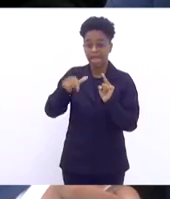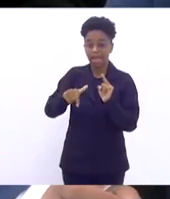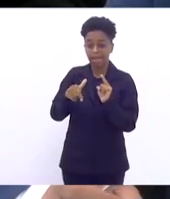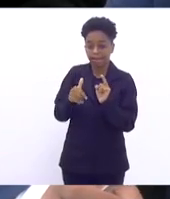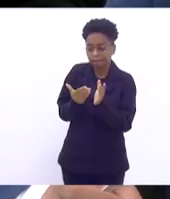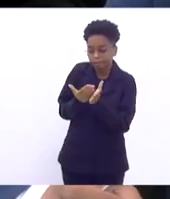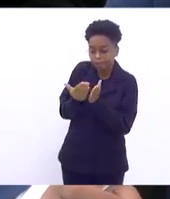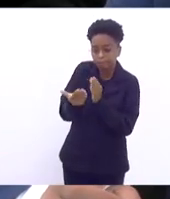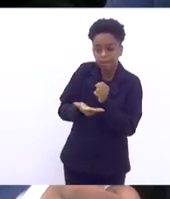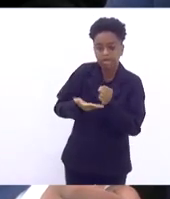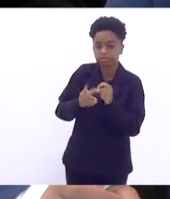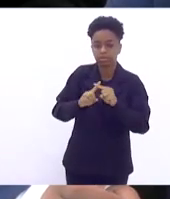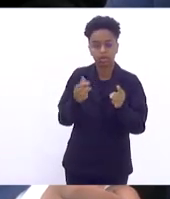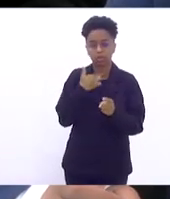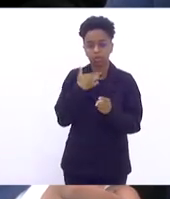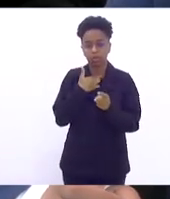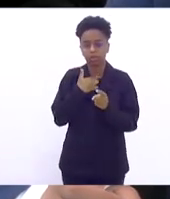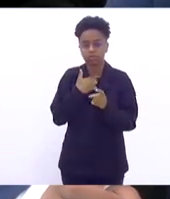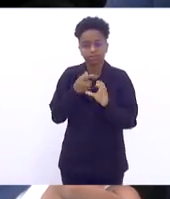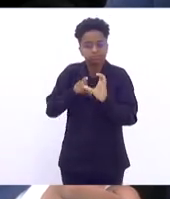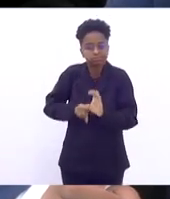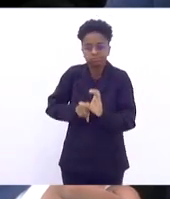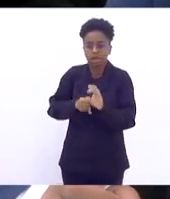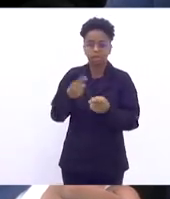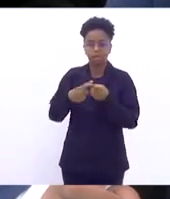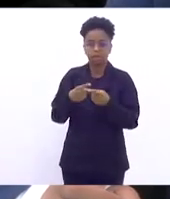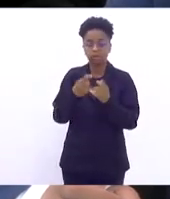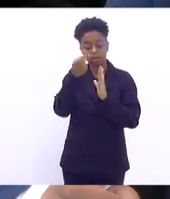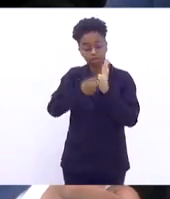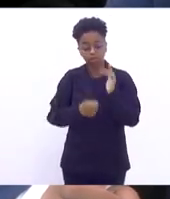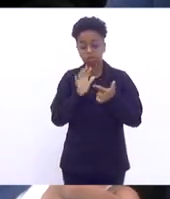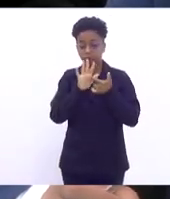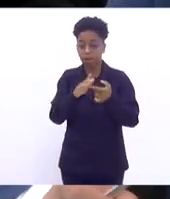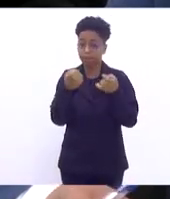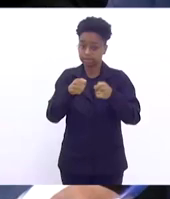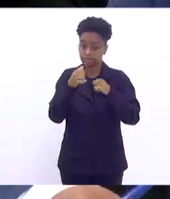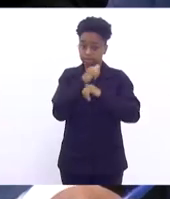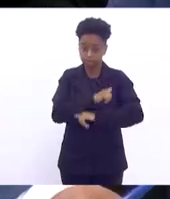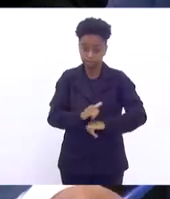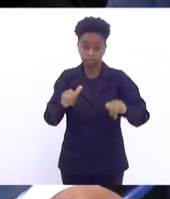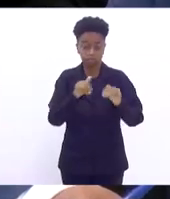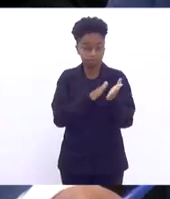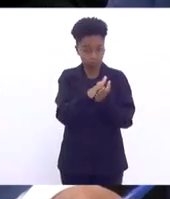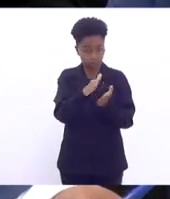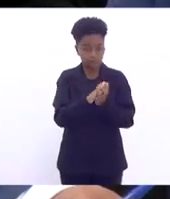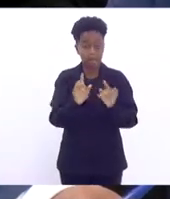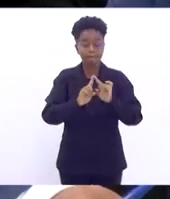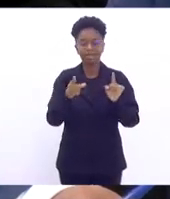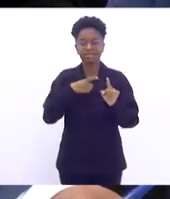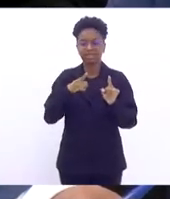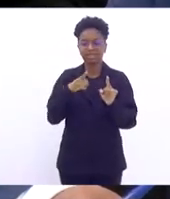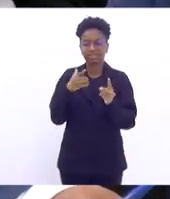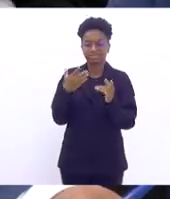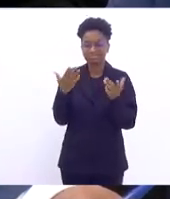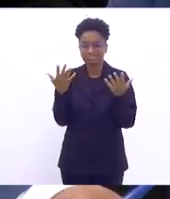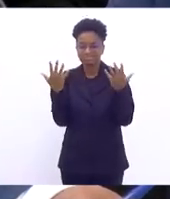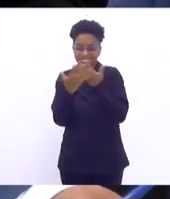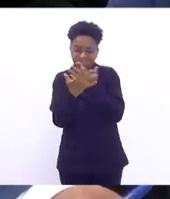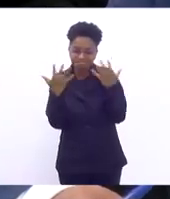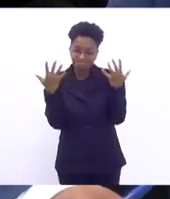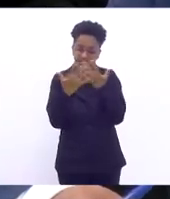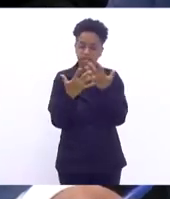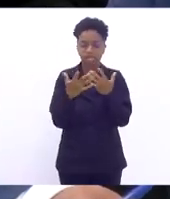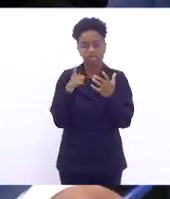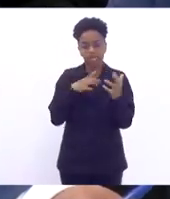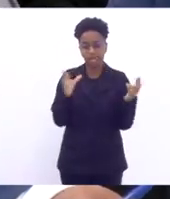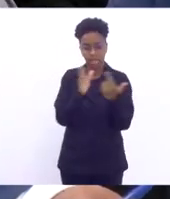condicionante o texto tá claro o presidente tem que publicizar mais ao mesmo tempo eu acho que tem um lugar Cinzento aqui aí tem a ver com as